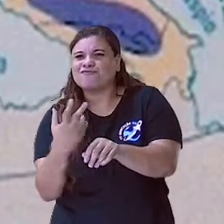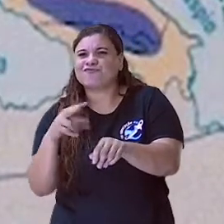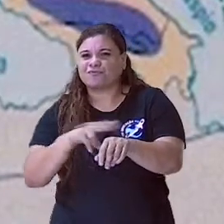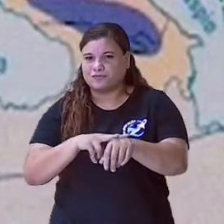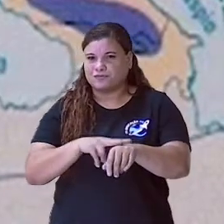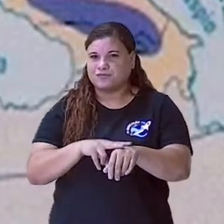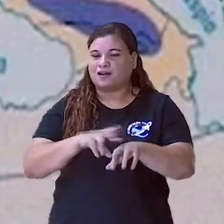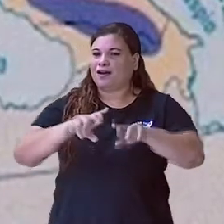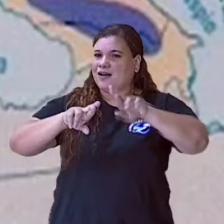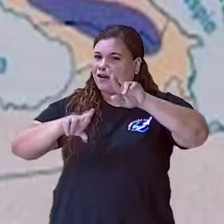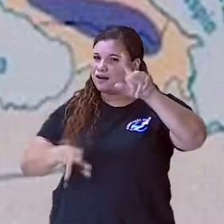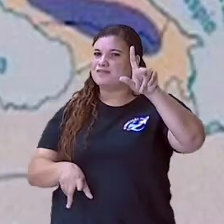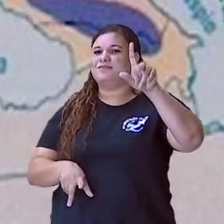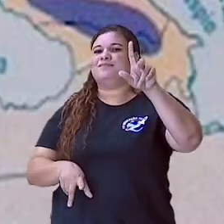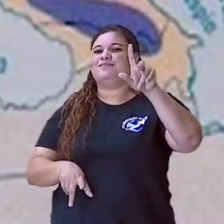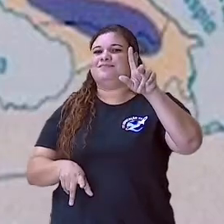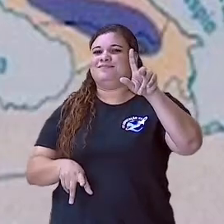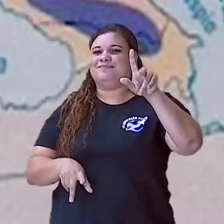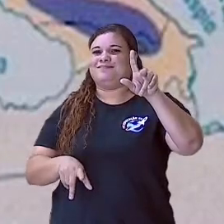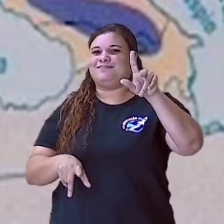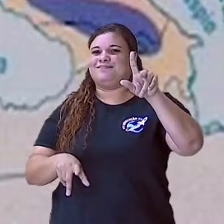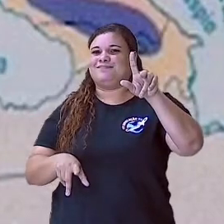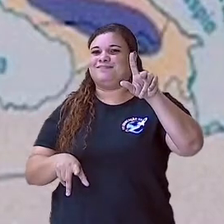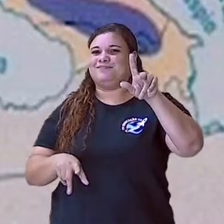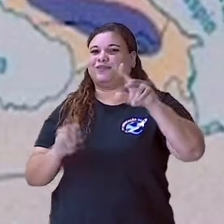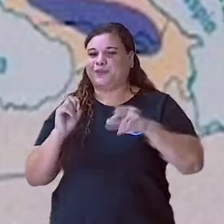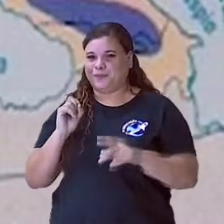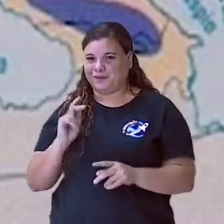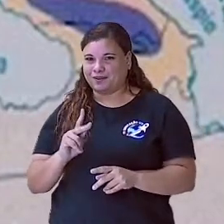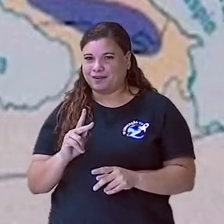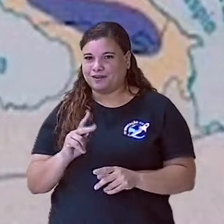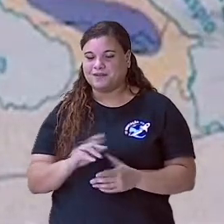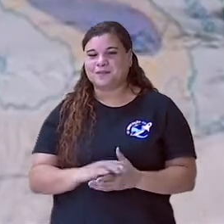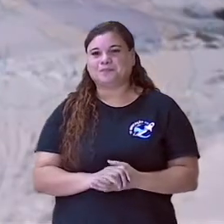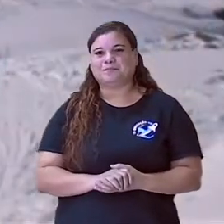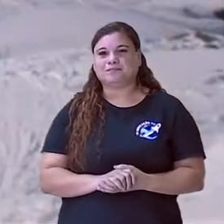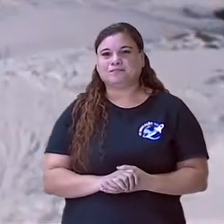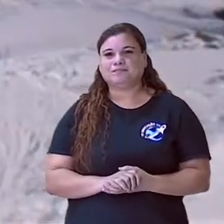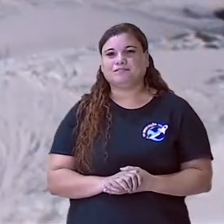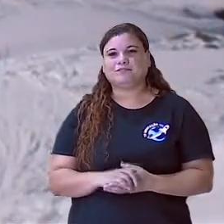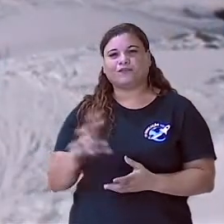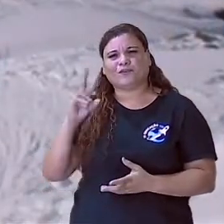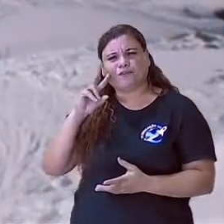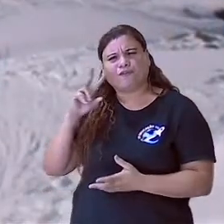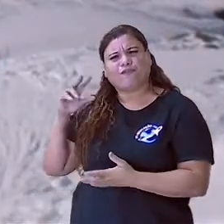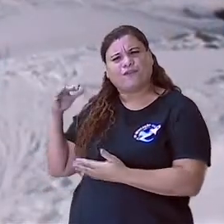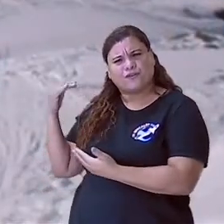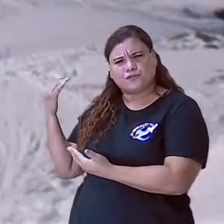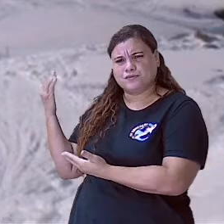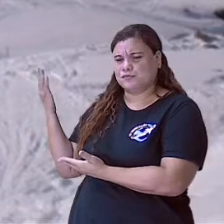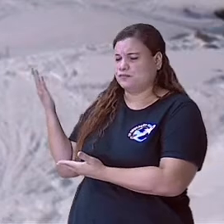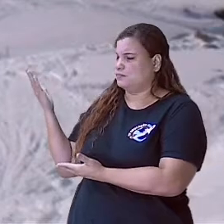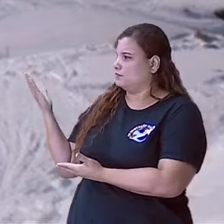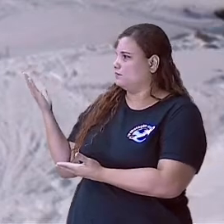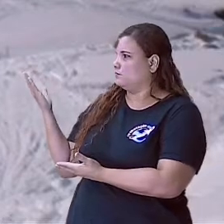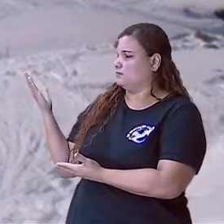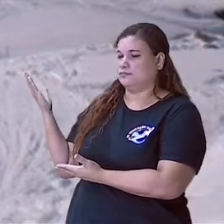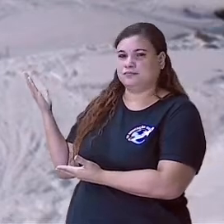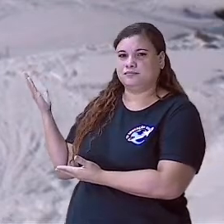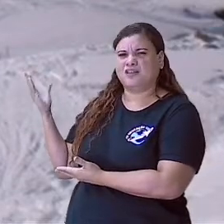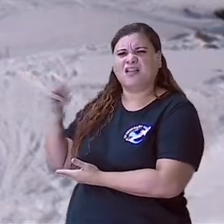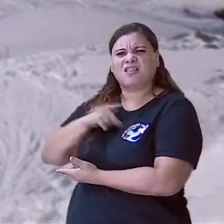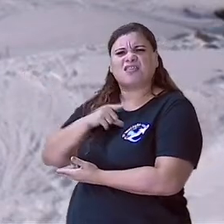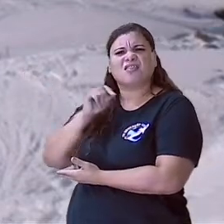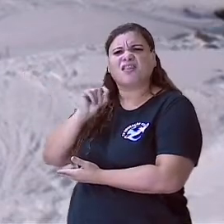de verão, está bastante frio. Na próxima imagem, olha aí, nós temos o